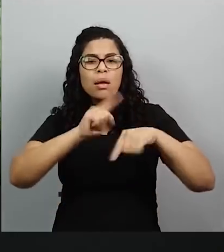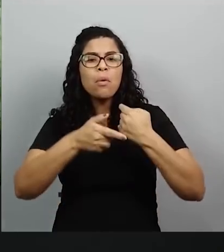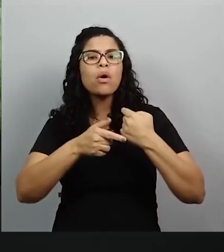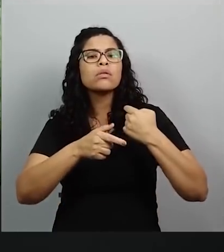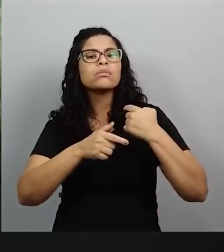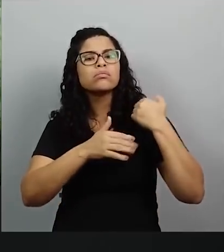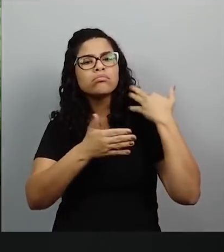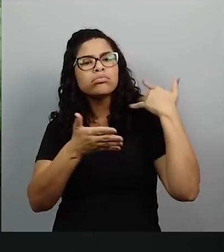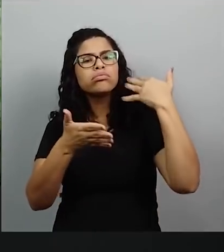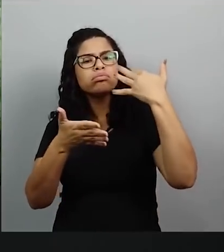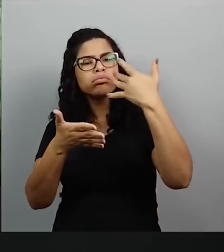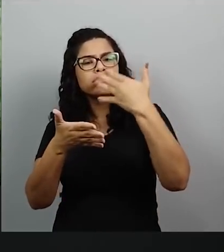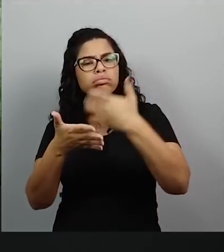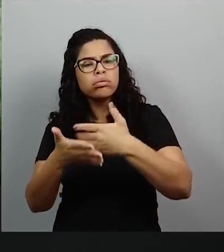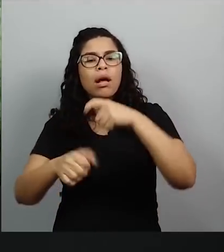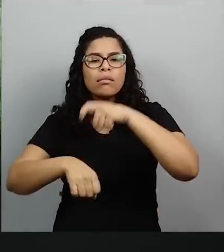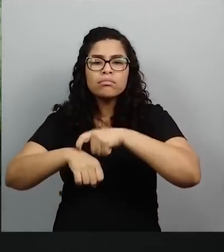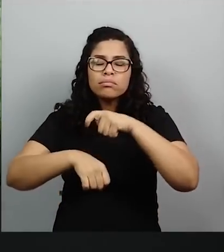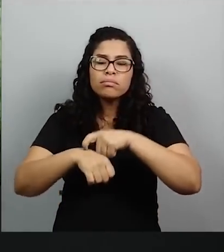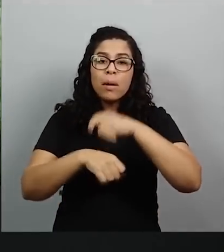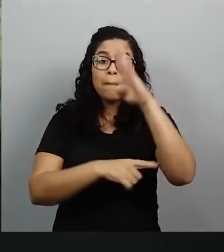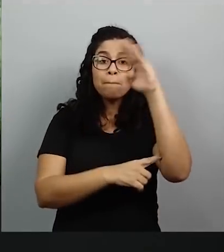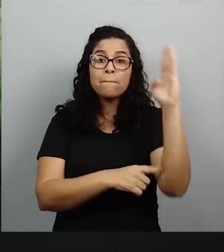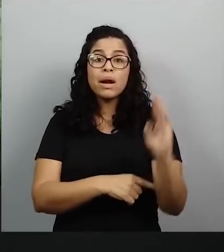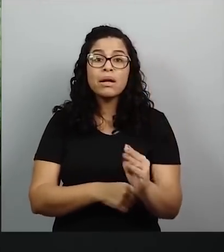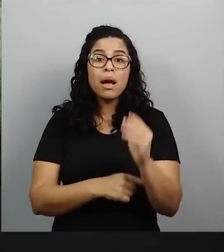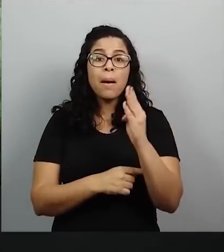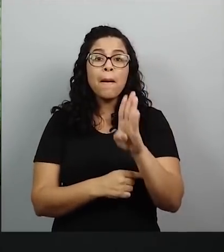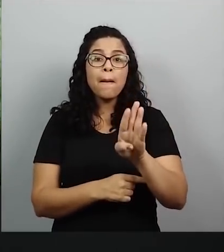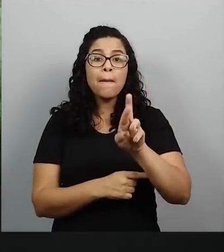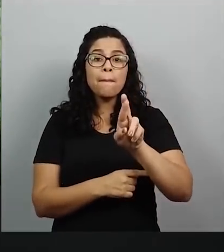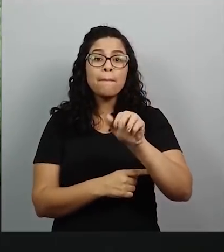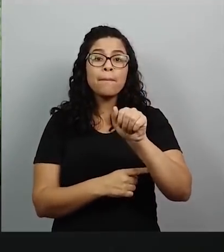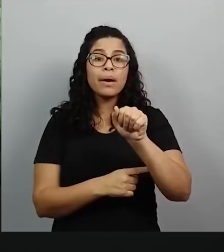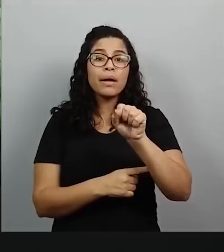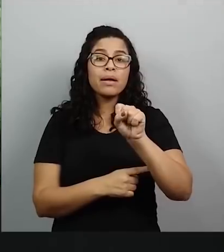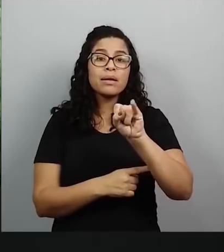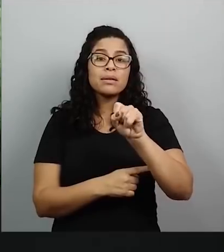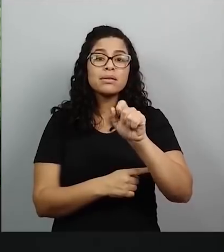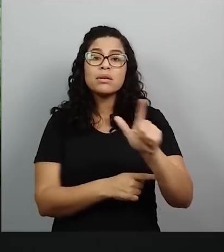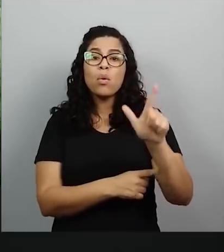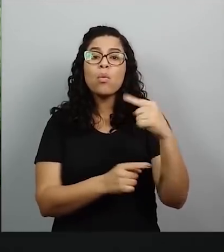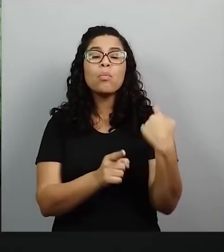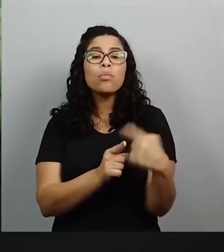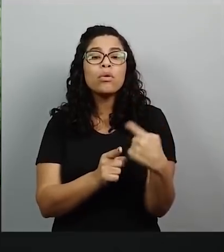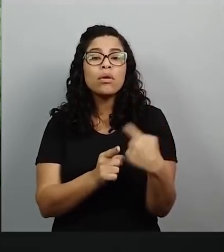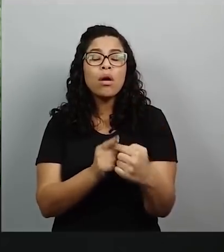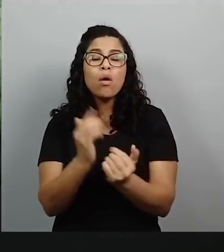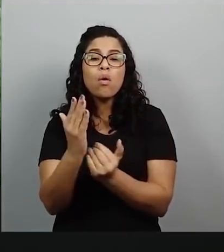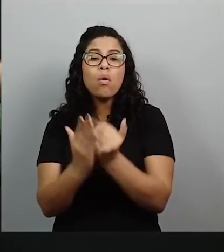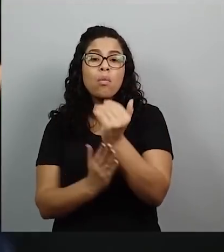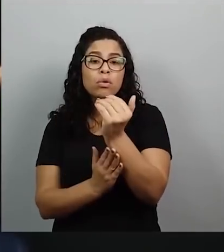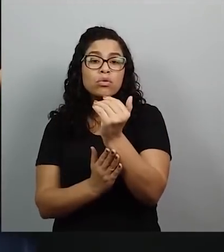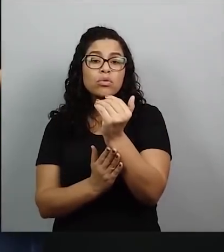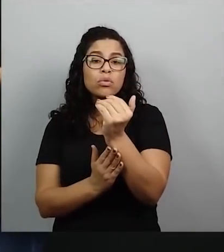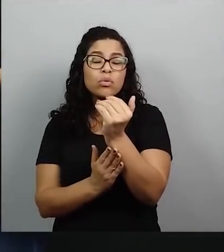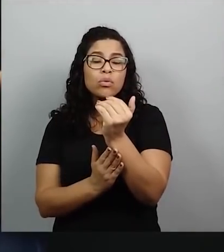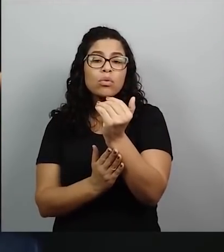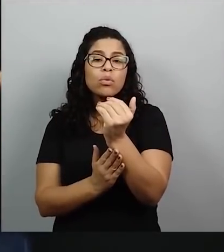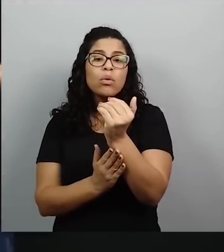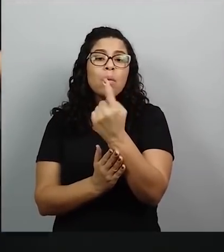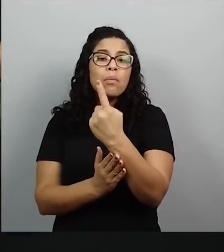Por causa do primeiro ciclo econômico que começa a partir de 1530, lá no século XVI. Há então